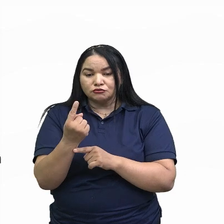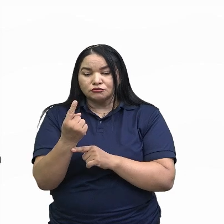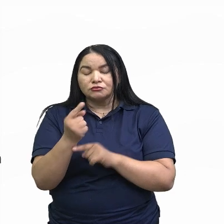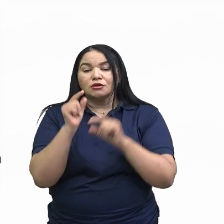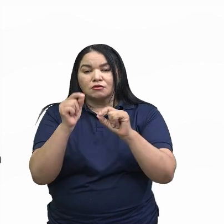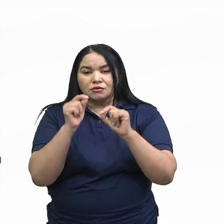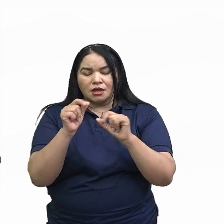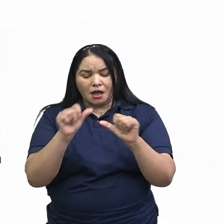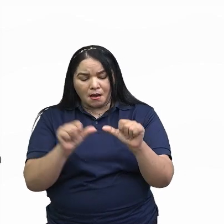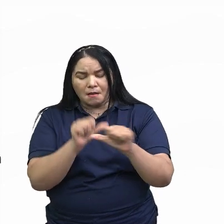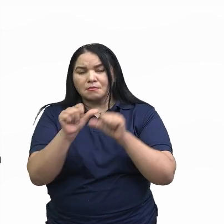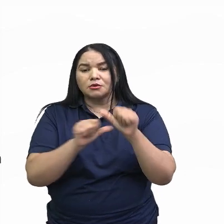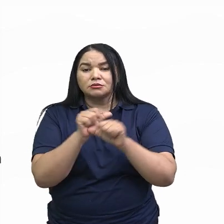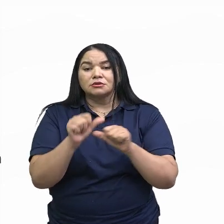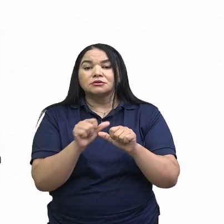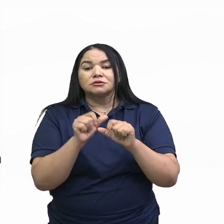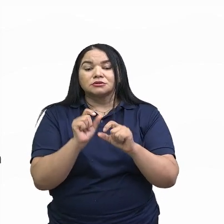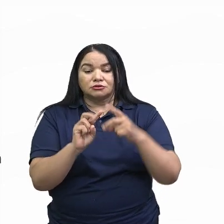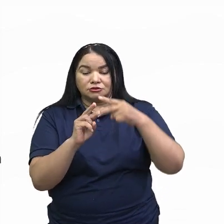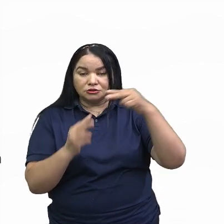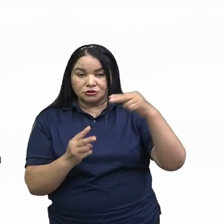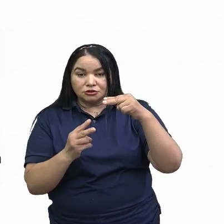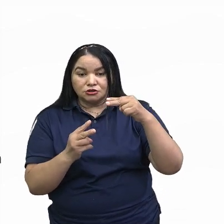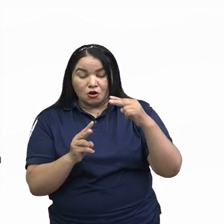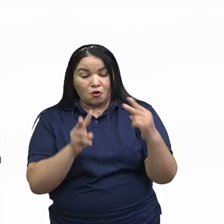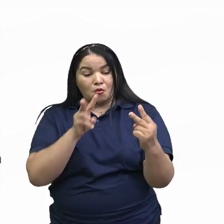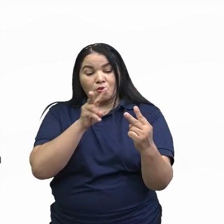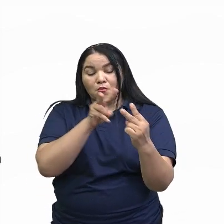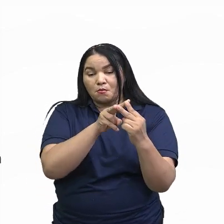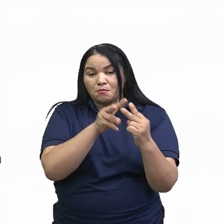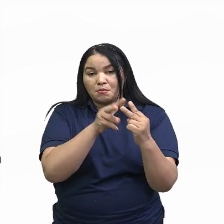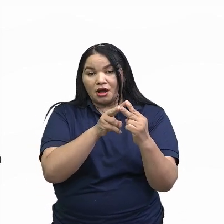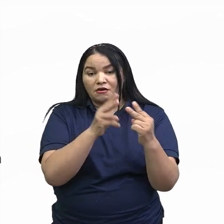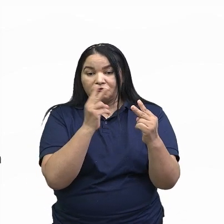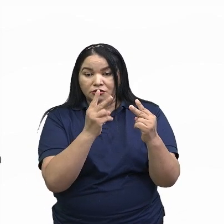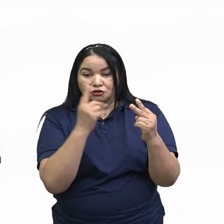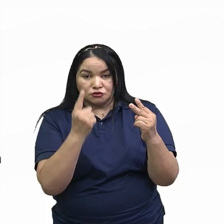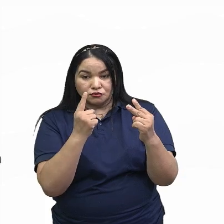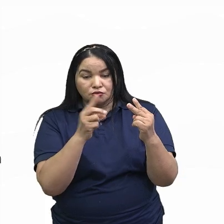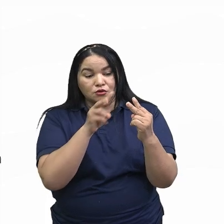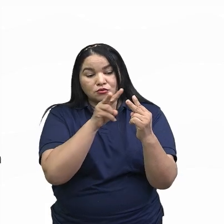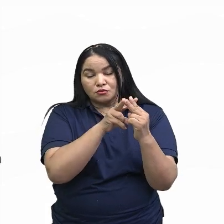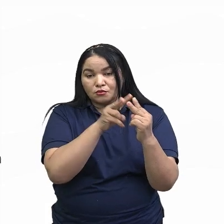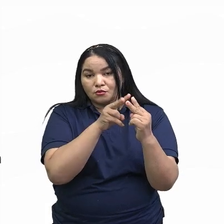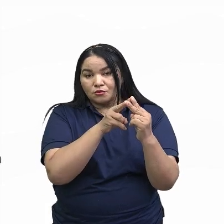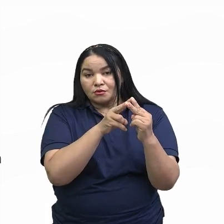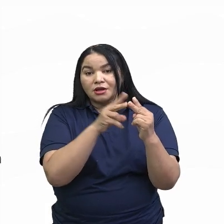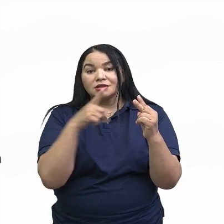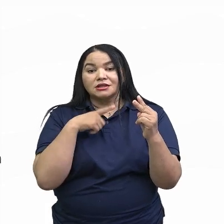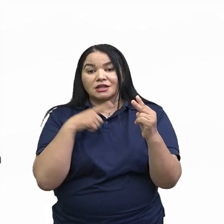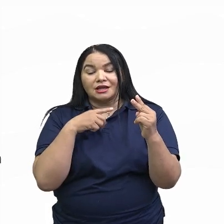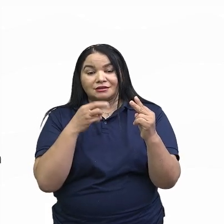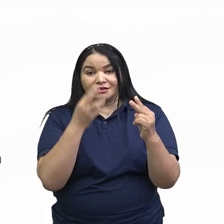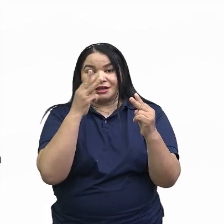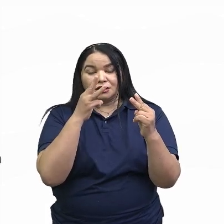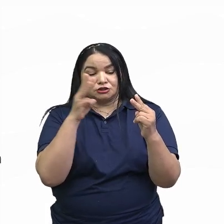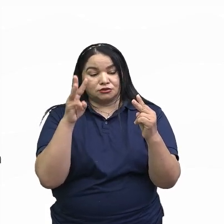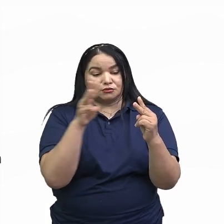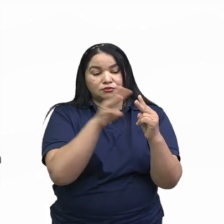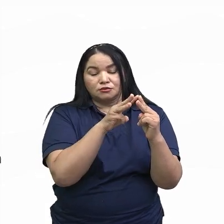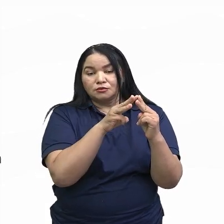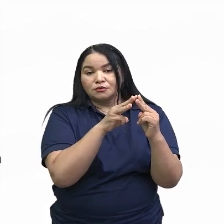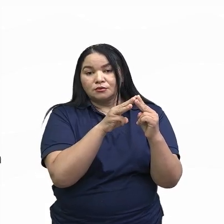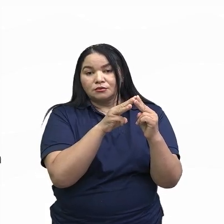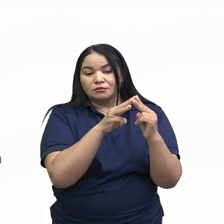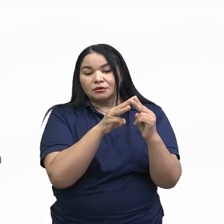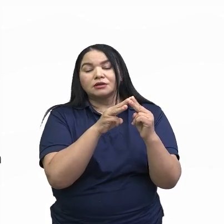lá no par, né, que seria 21, seriam 2, observe que tem um a mais. Então, a gente